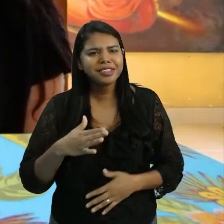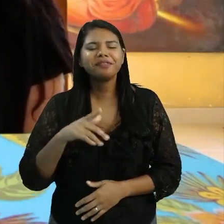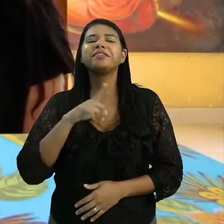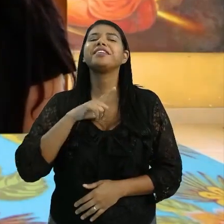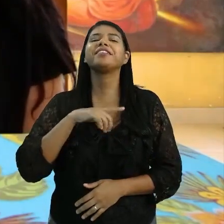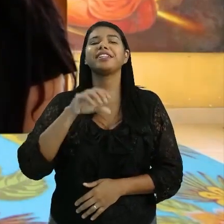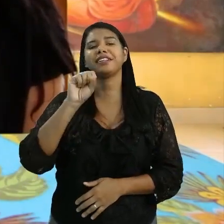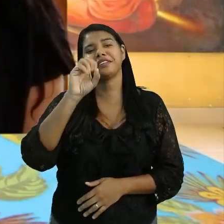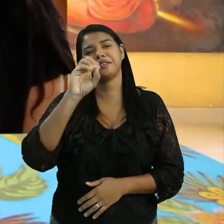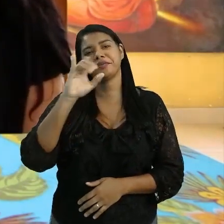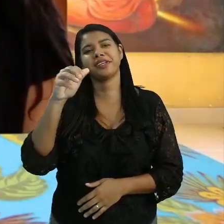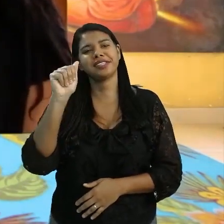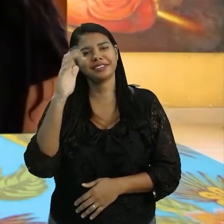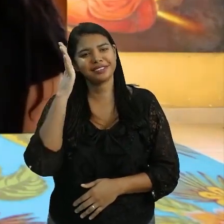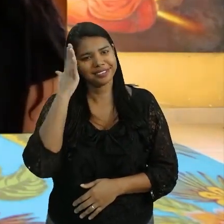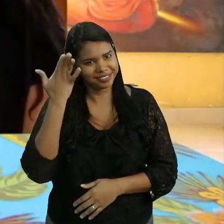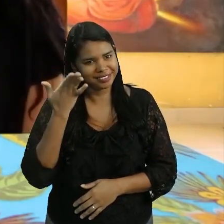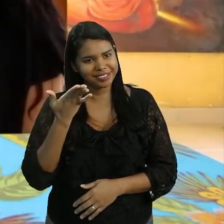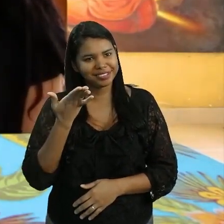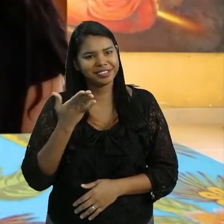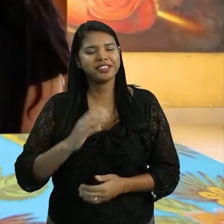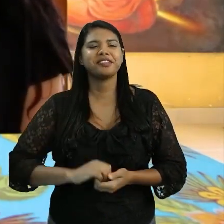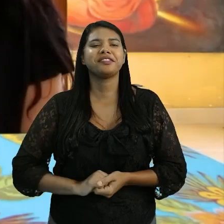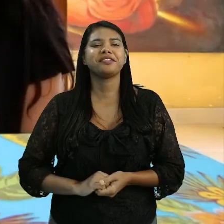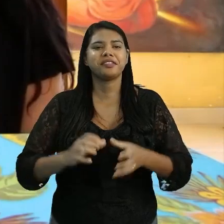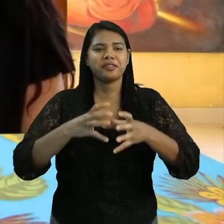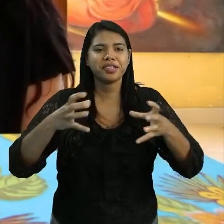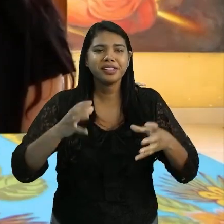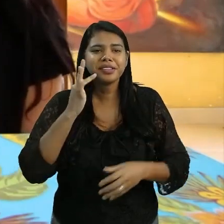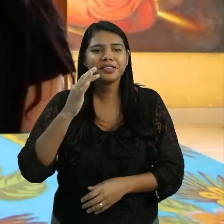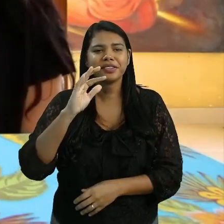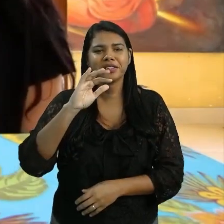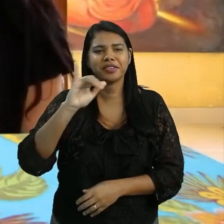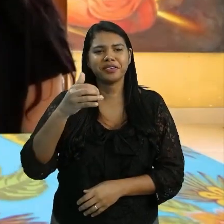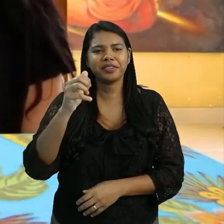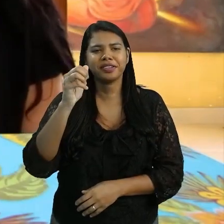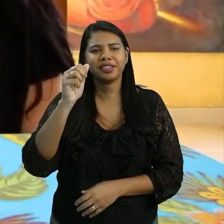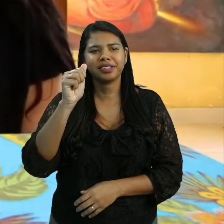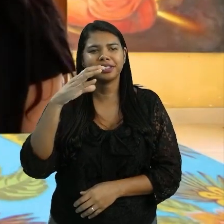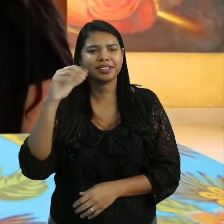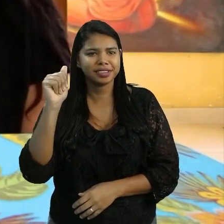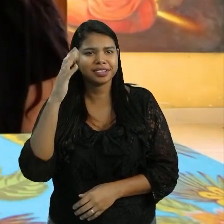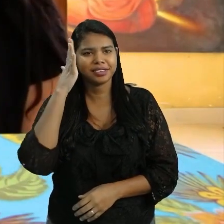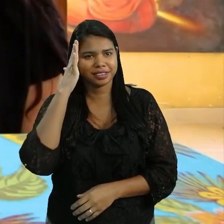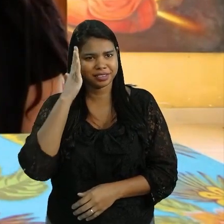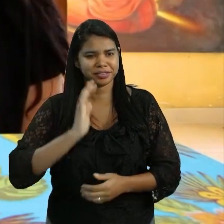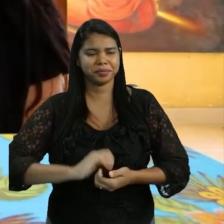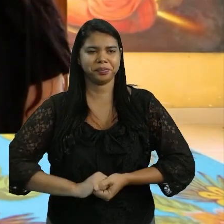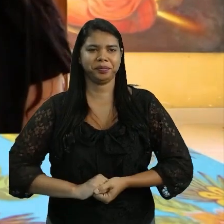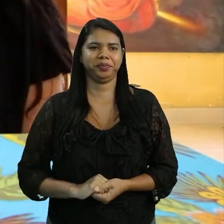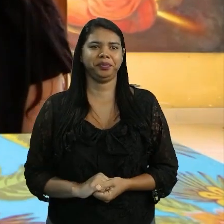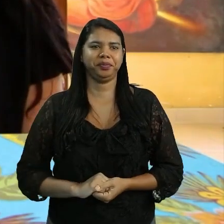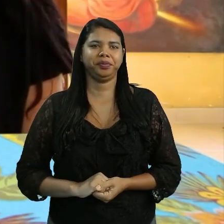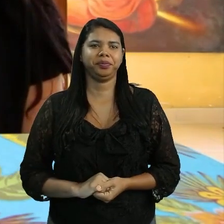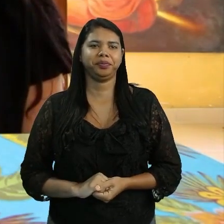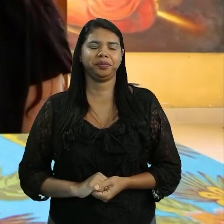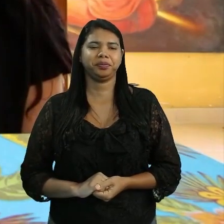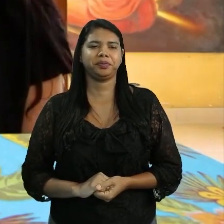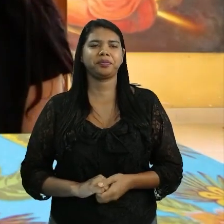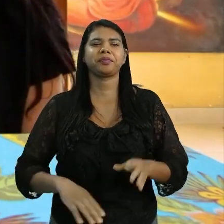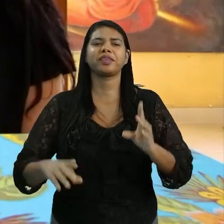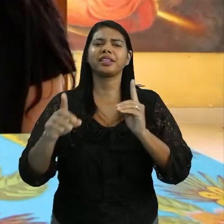De pessoas tem de todo tipo. Tem pessoas vindo para cá sem saber que aqui a gente tem uma alimentação lacto-vegetariana